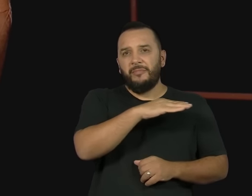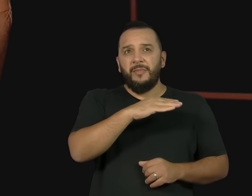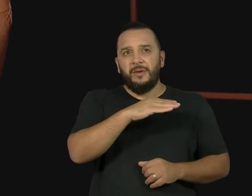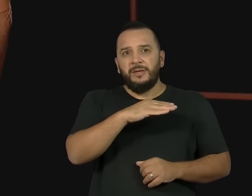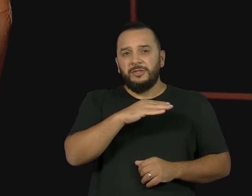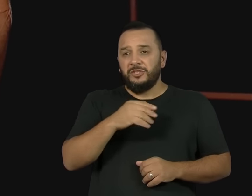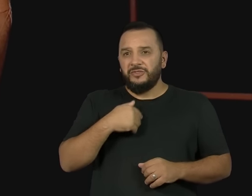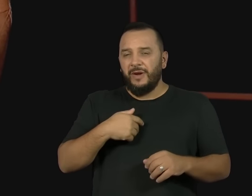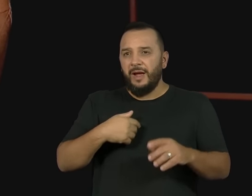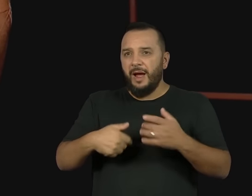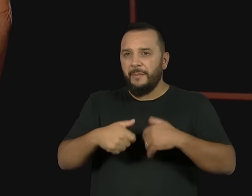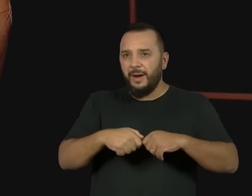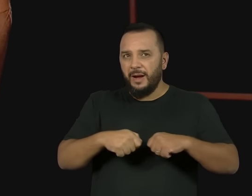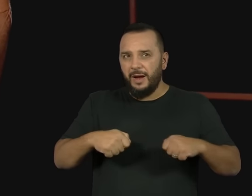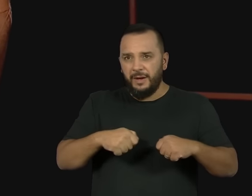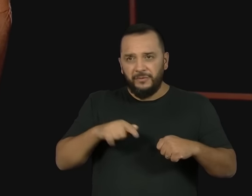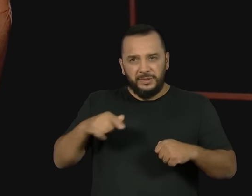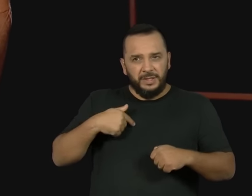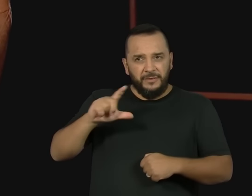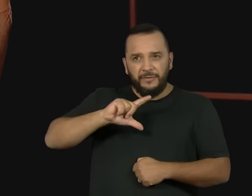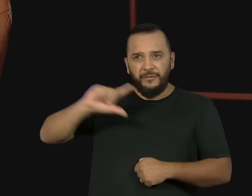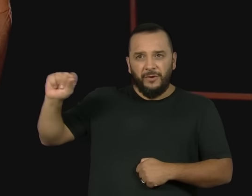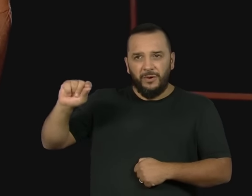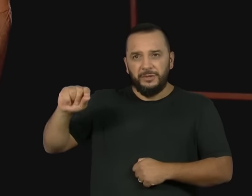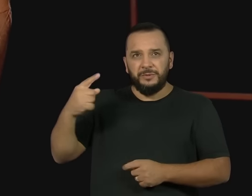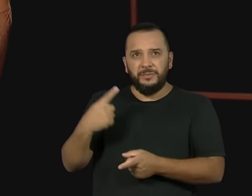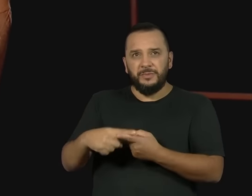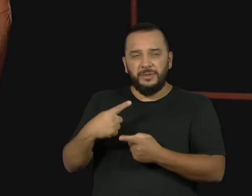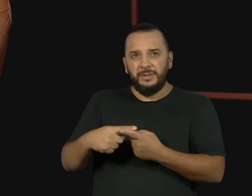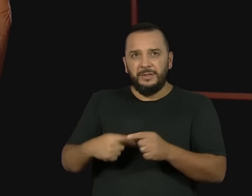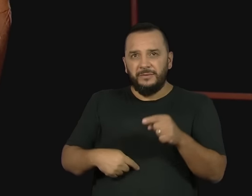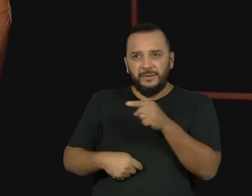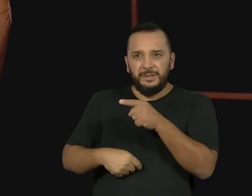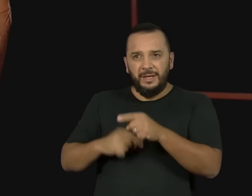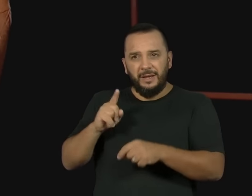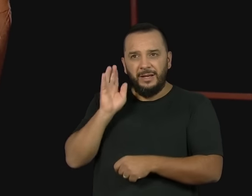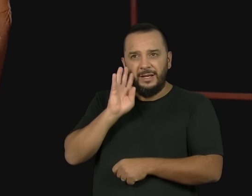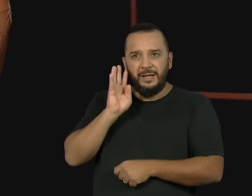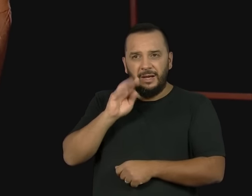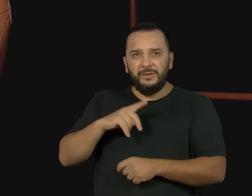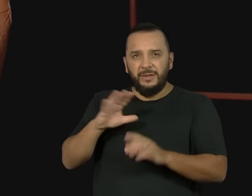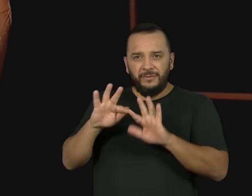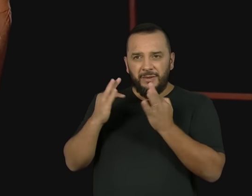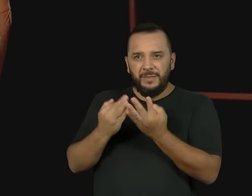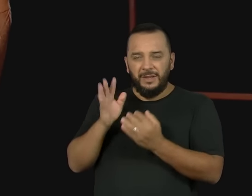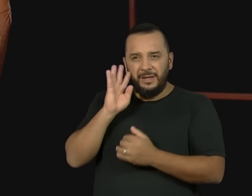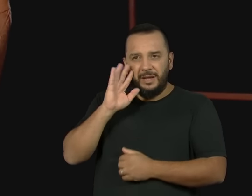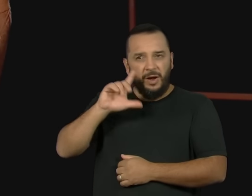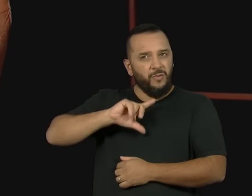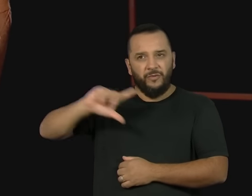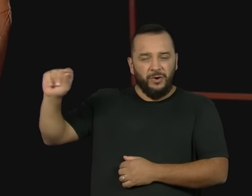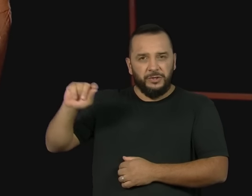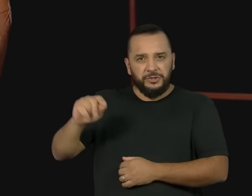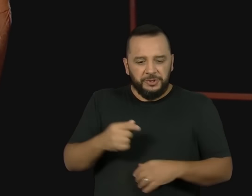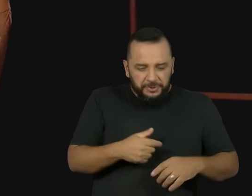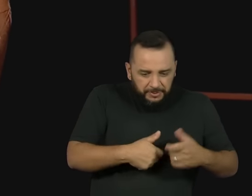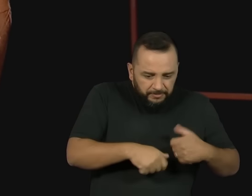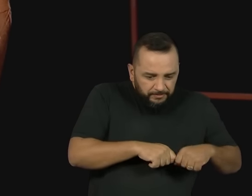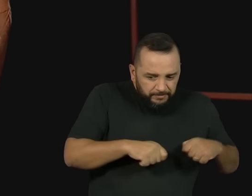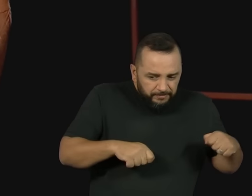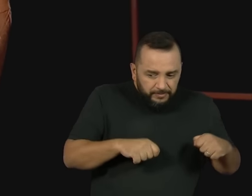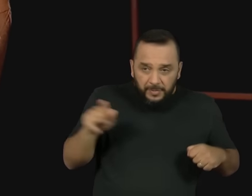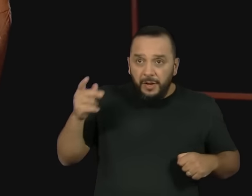vai amarrar o sapato, o senhor foge porque o senhor é uma pessoa bacana e tem uma família bacana. Aí papai fugiu,